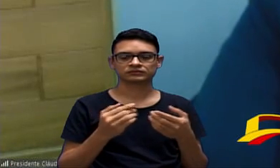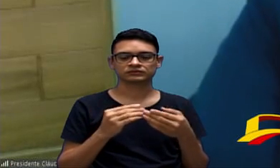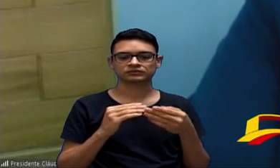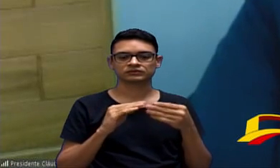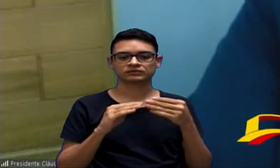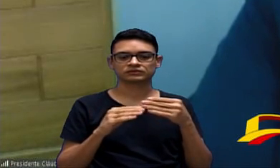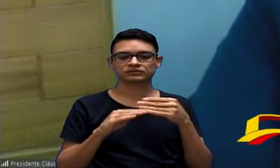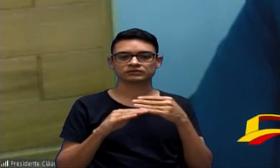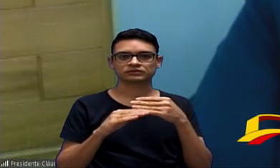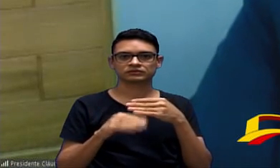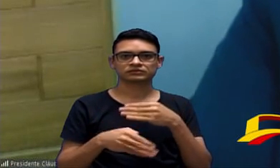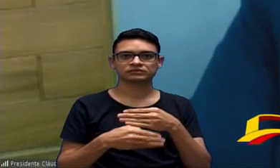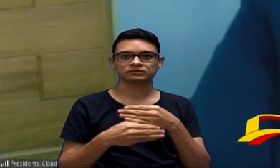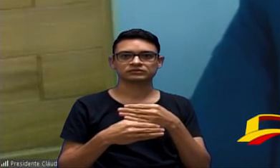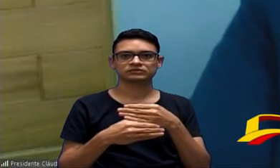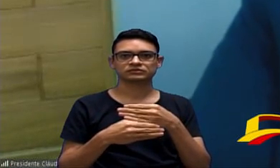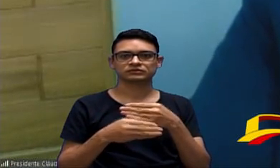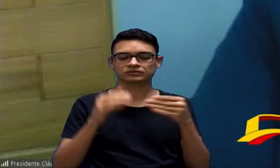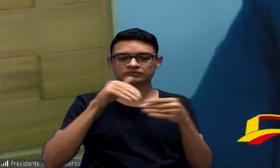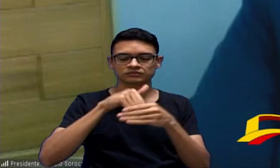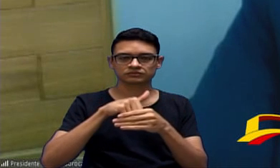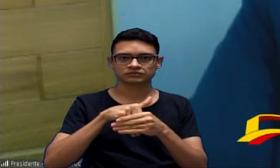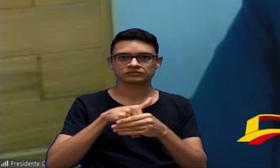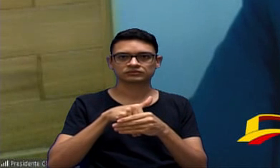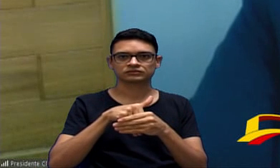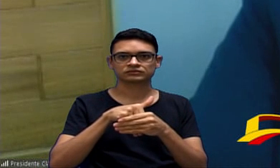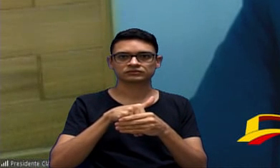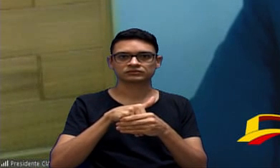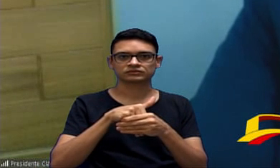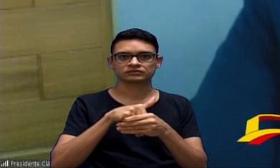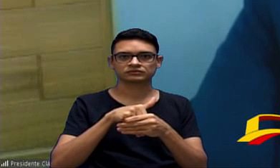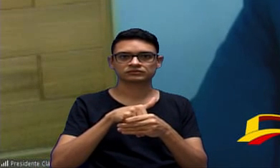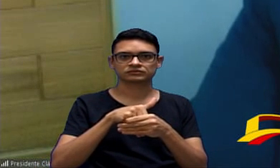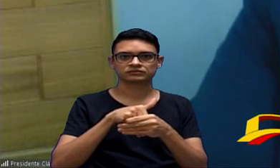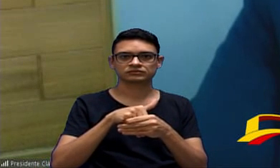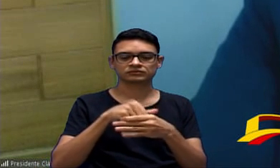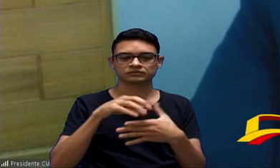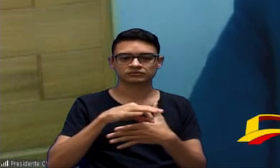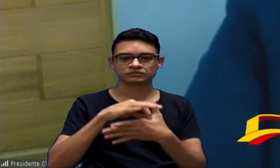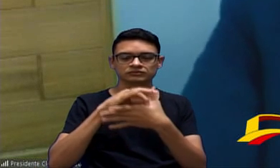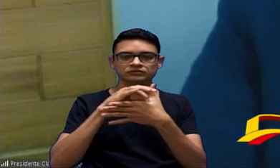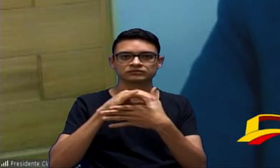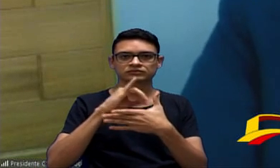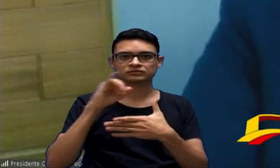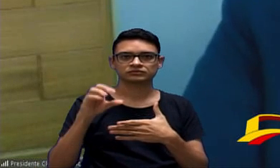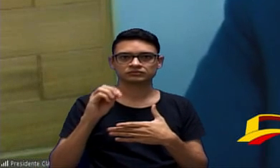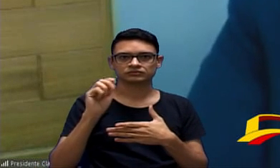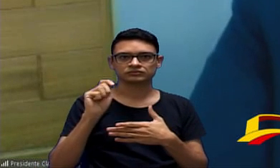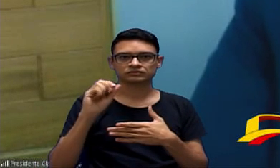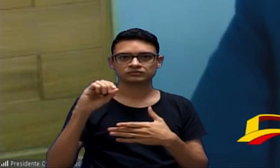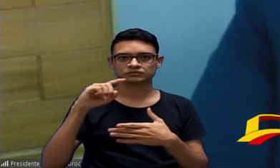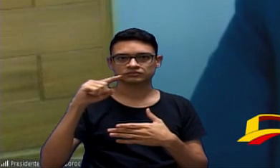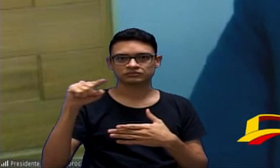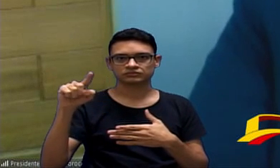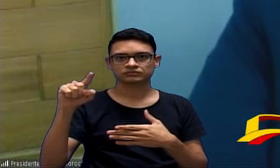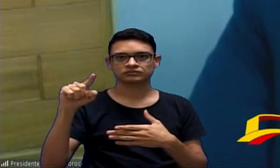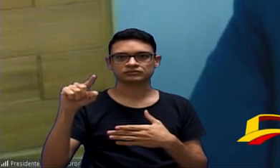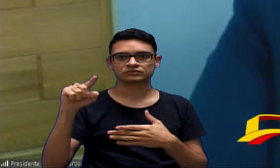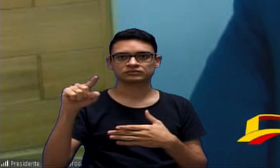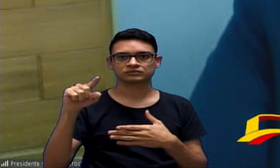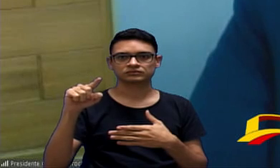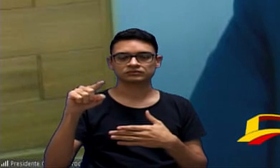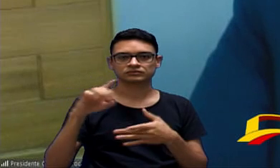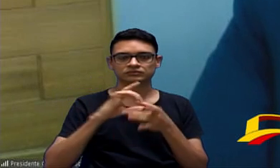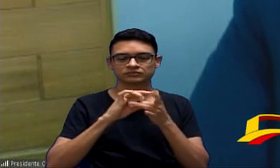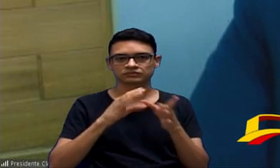encaminhamento de voto do vereador, do líder do prefeito, João Donizete. Com a cabeça de Vossa Excelência, vamos abrir o